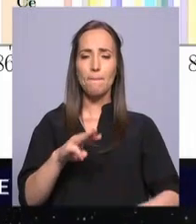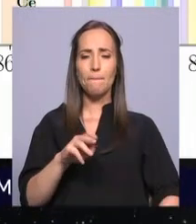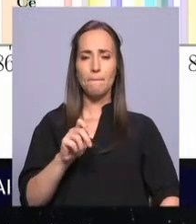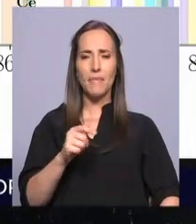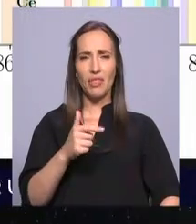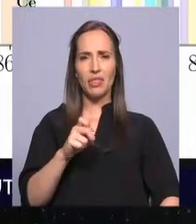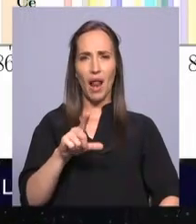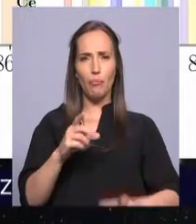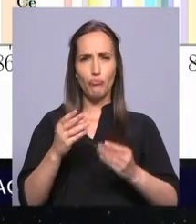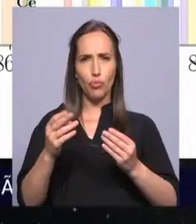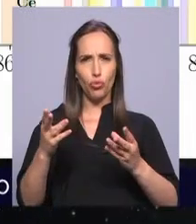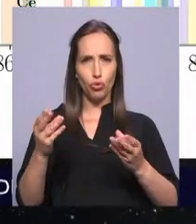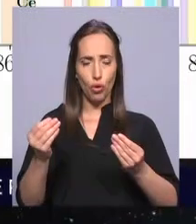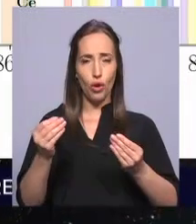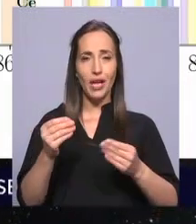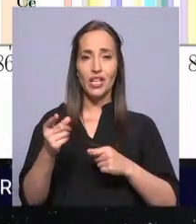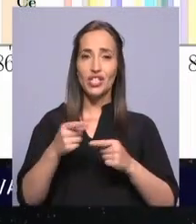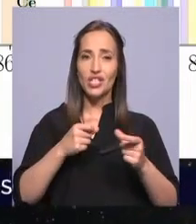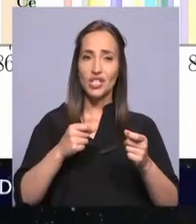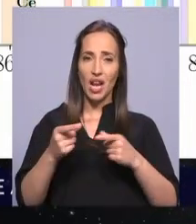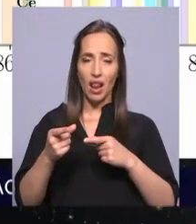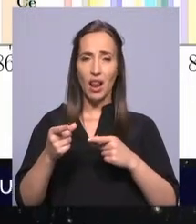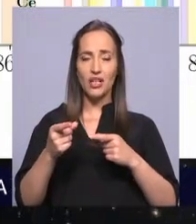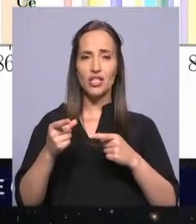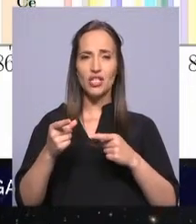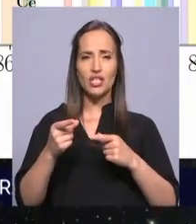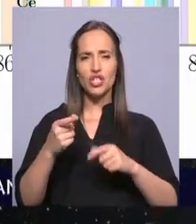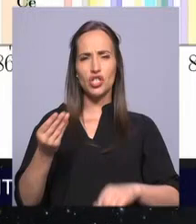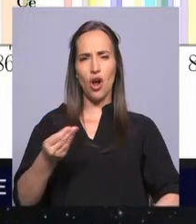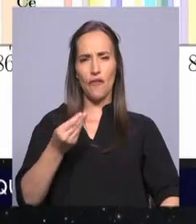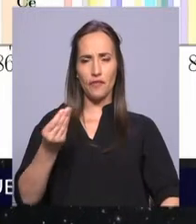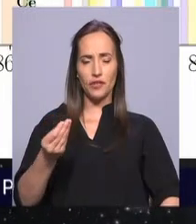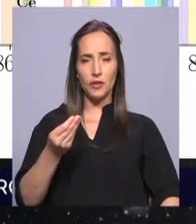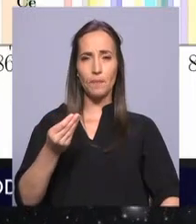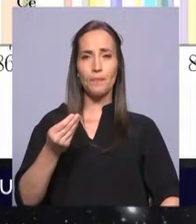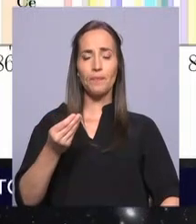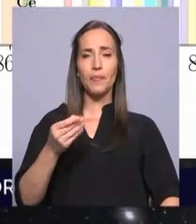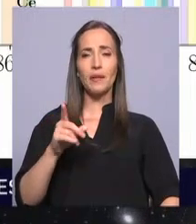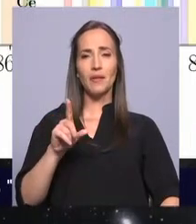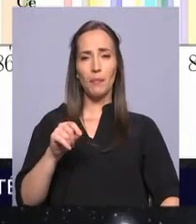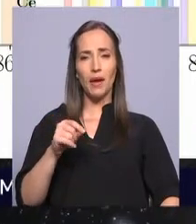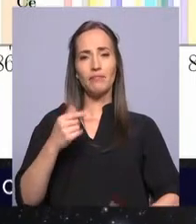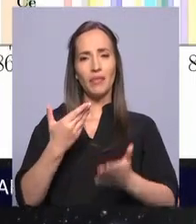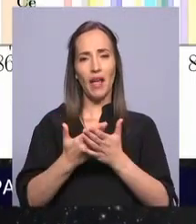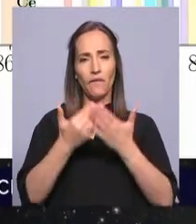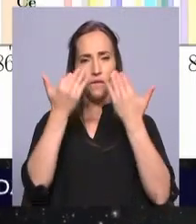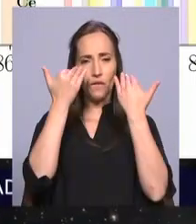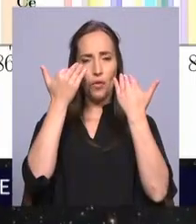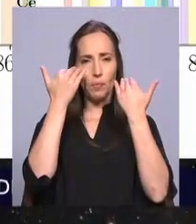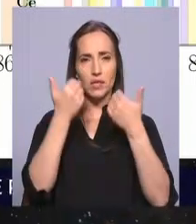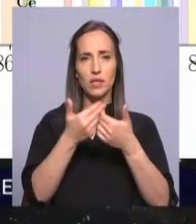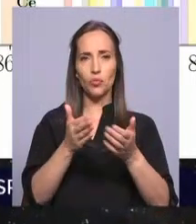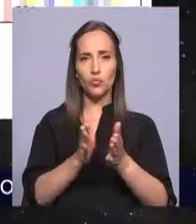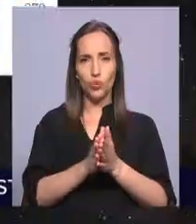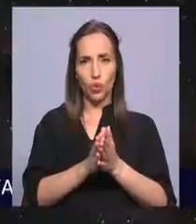seja, são estrelas que são das gerações mais jovens. Depois, deu-nos também, todo este levantamento,